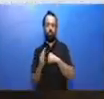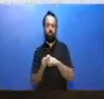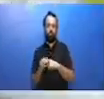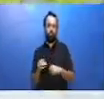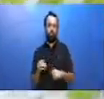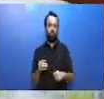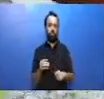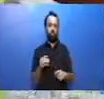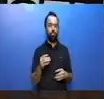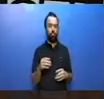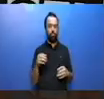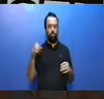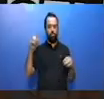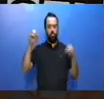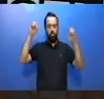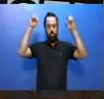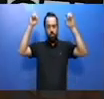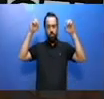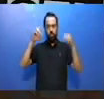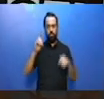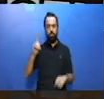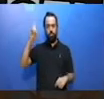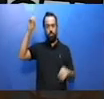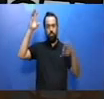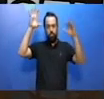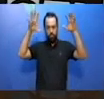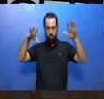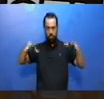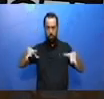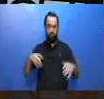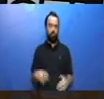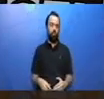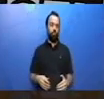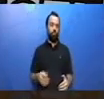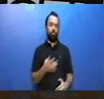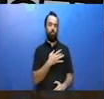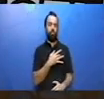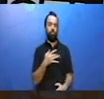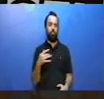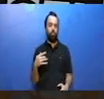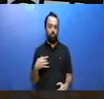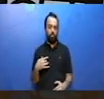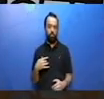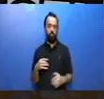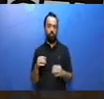que vocês fiquem com Deus, se cuidem e até a próxima aula. Um beijo.